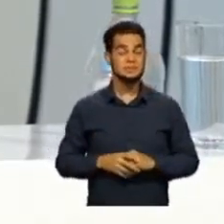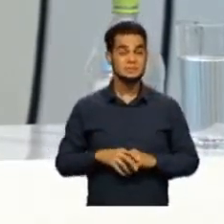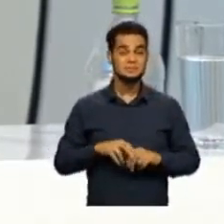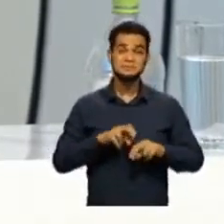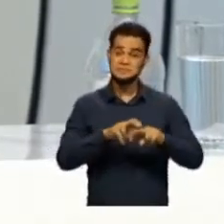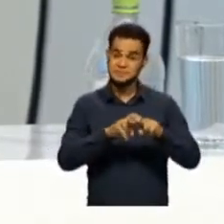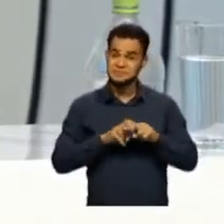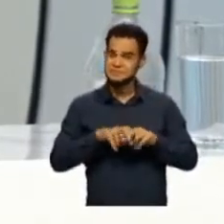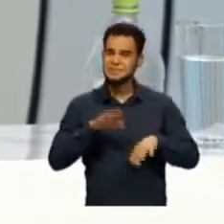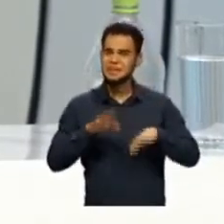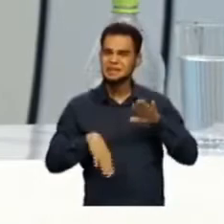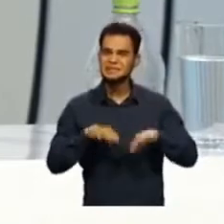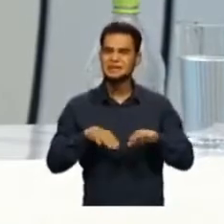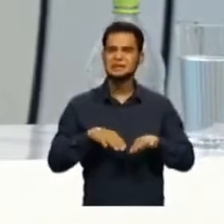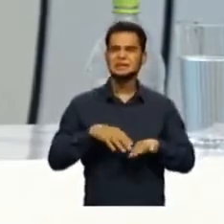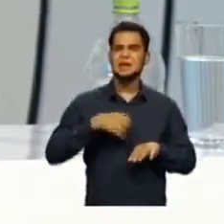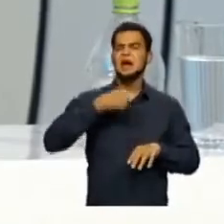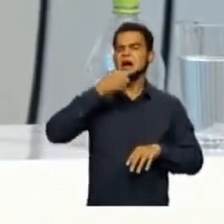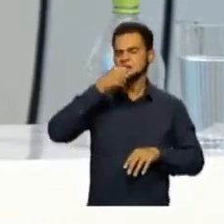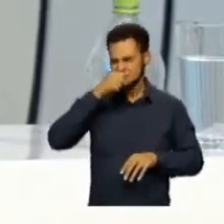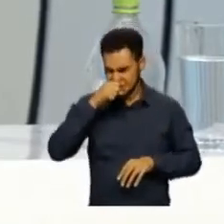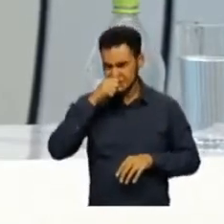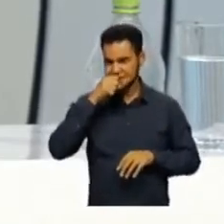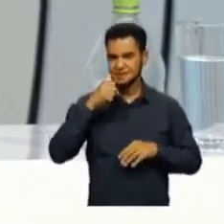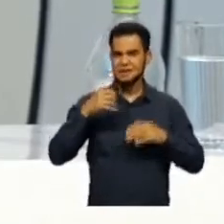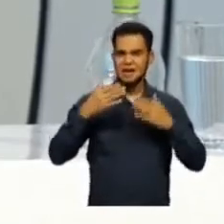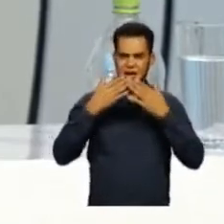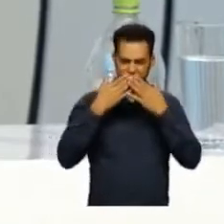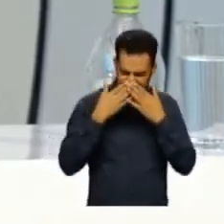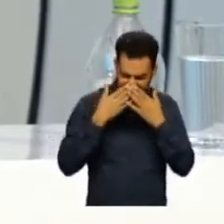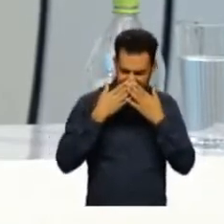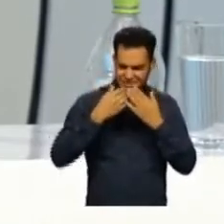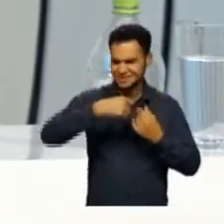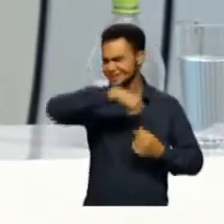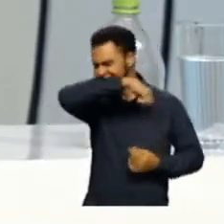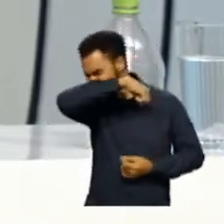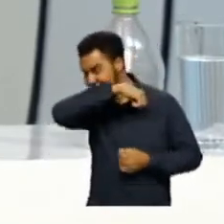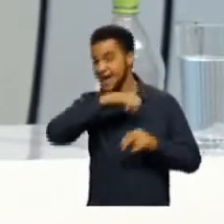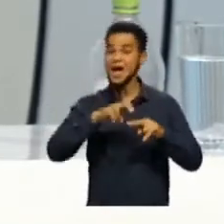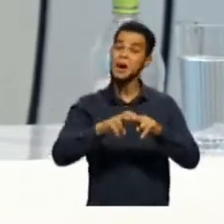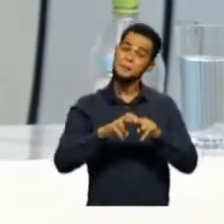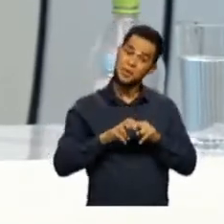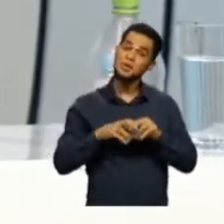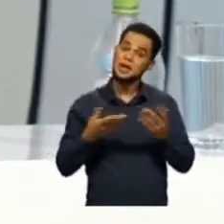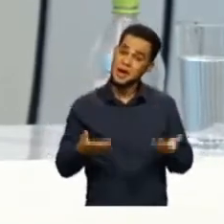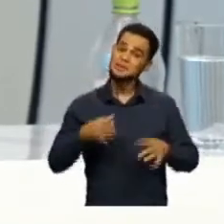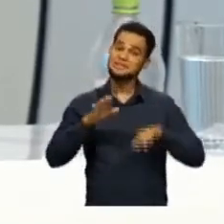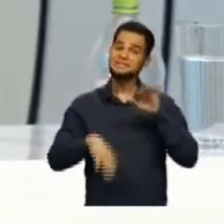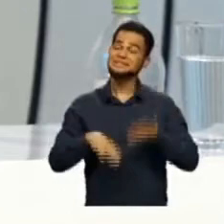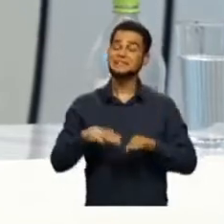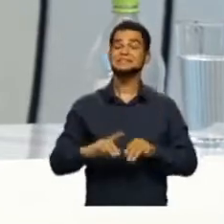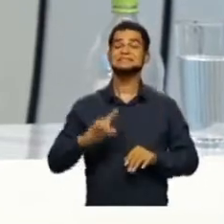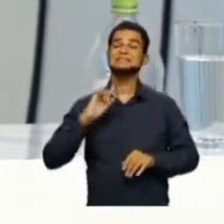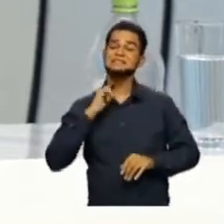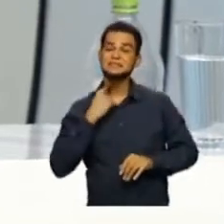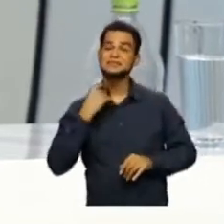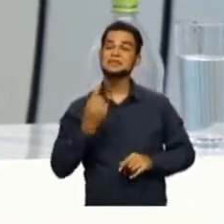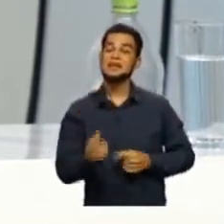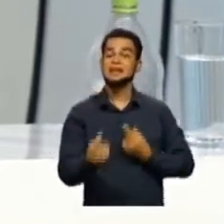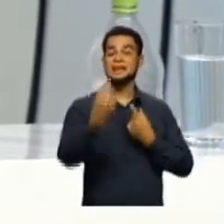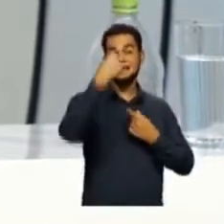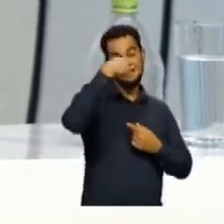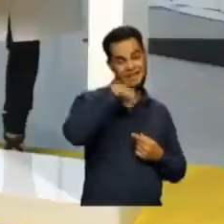aí o espirro, vem aí a tosse, também às vezes por causa dessa impureza que entra e é uma forma de seu